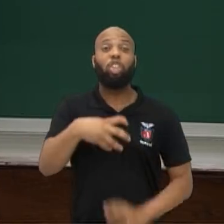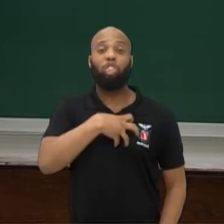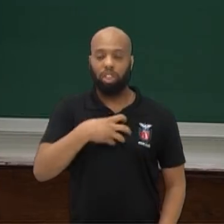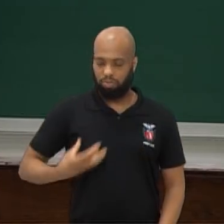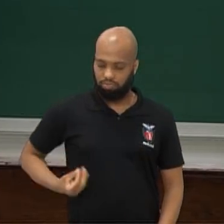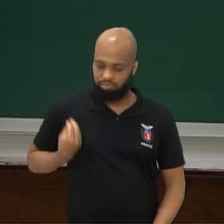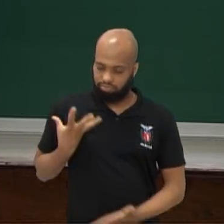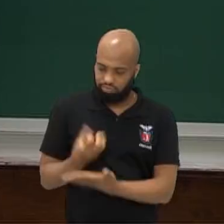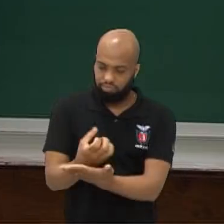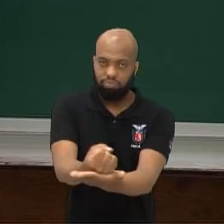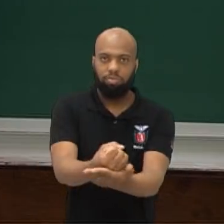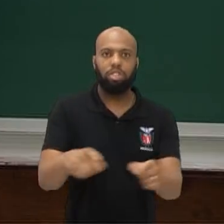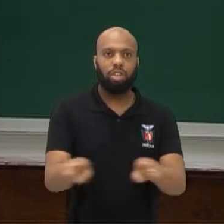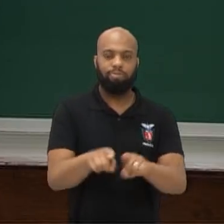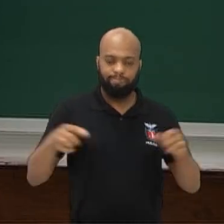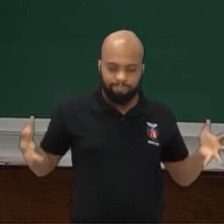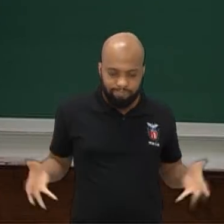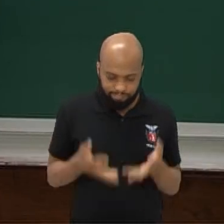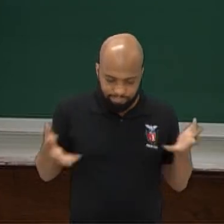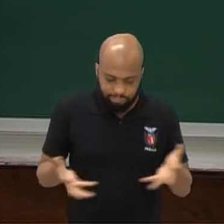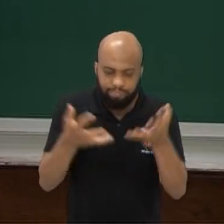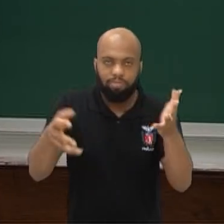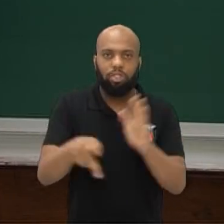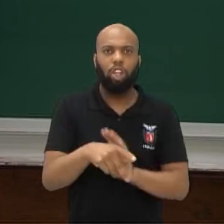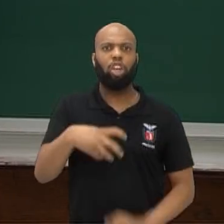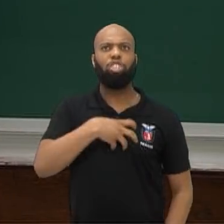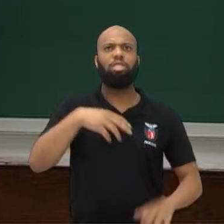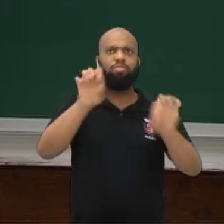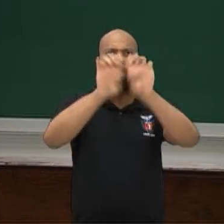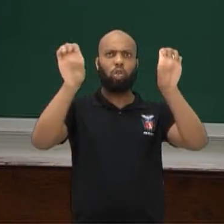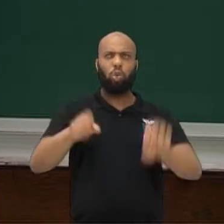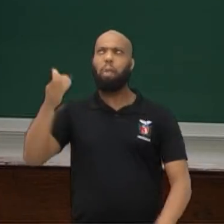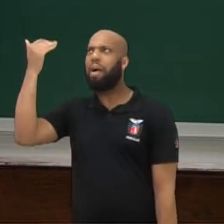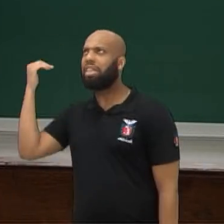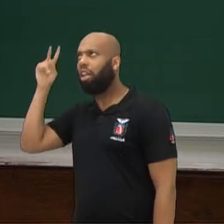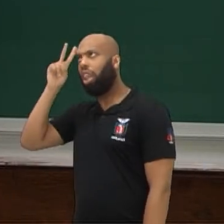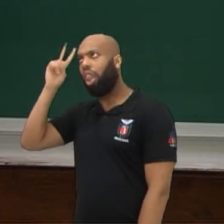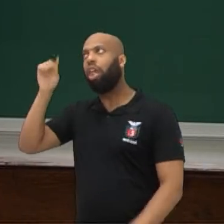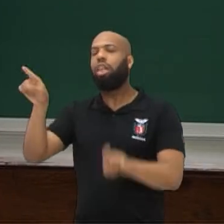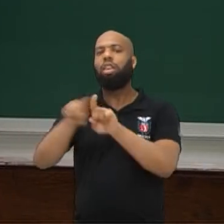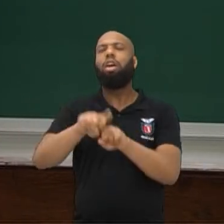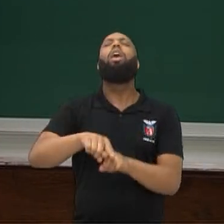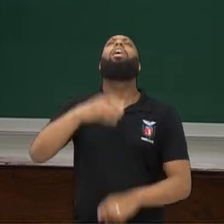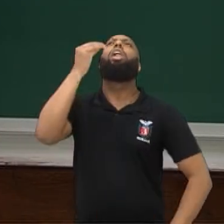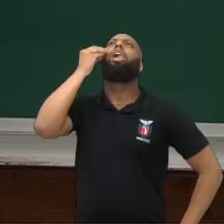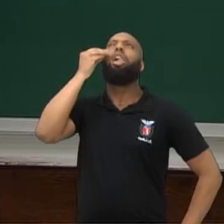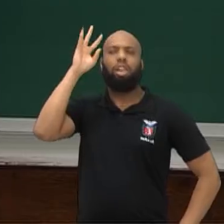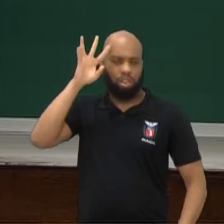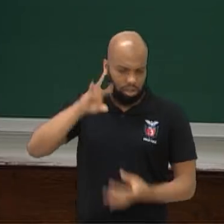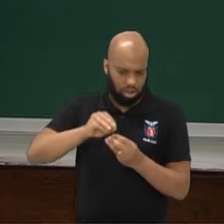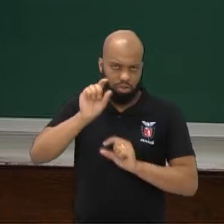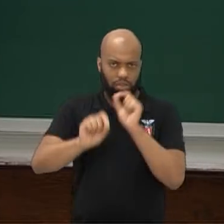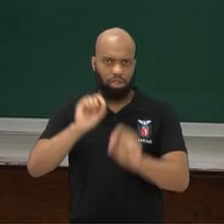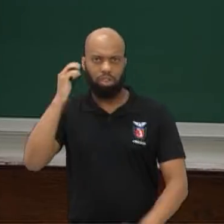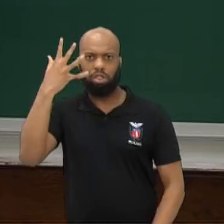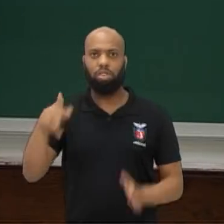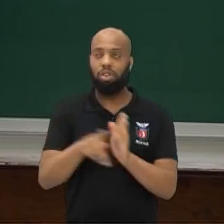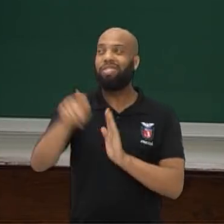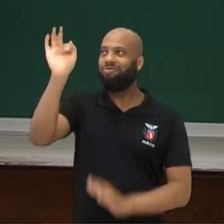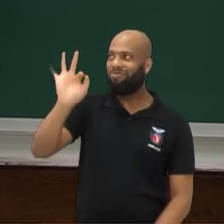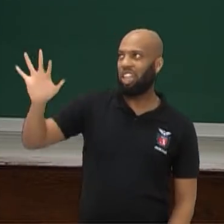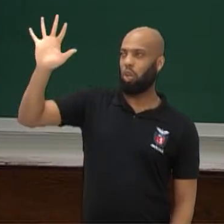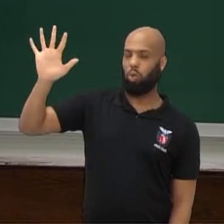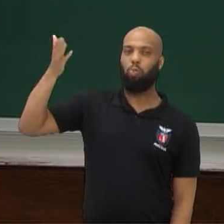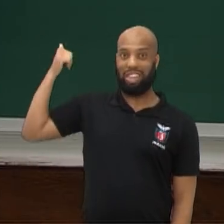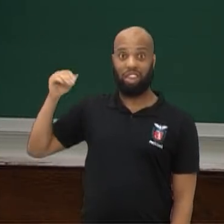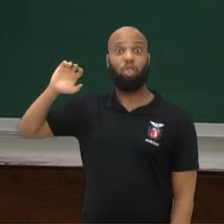muitas vezes, né, a mexer um pouco com as estruturas do passado, até para ele poder tentar compreender os fenômenos que